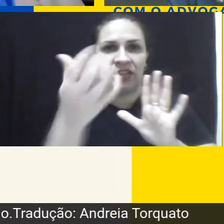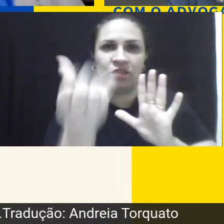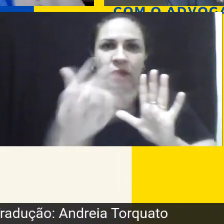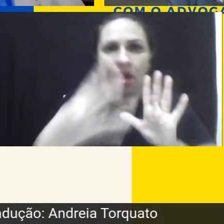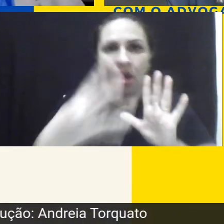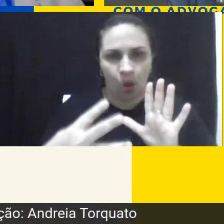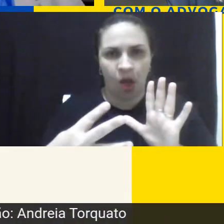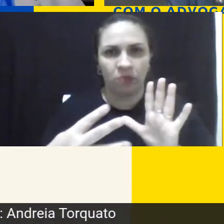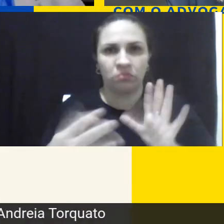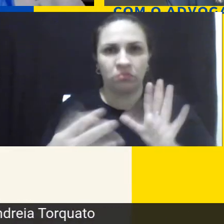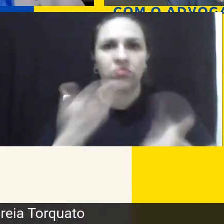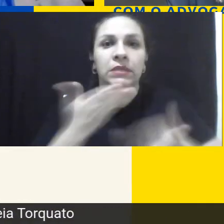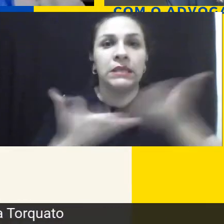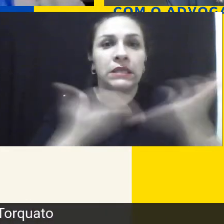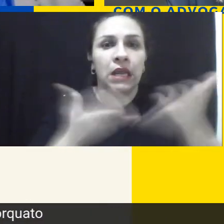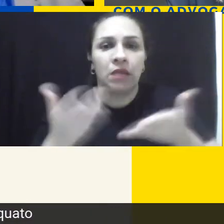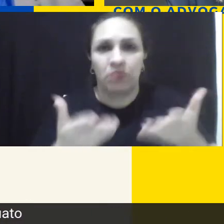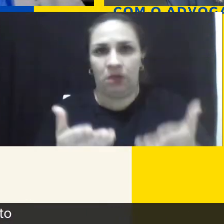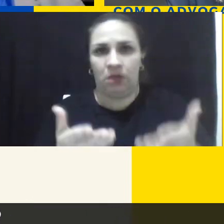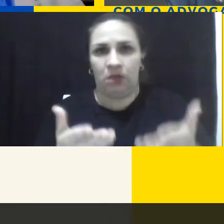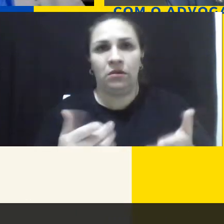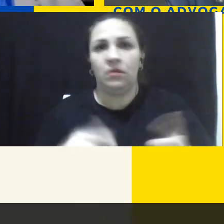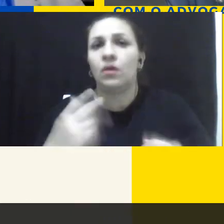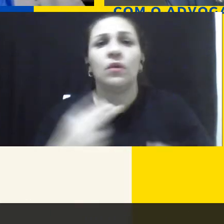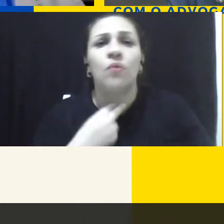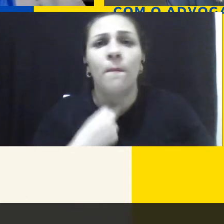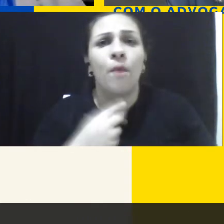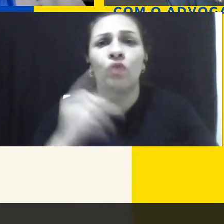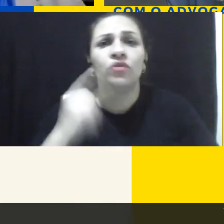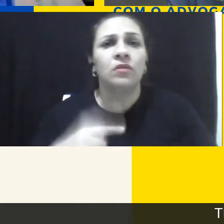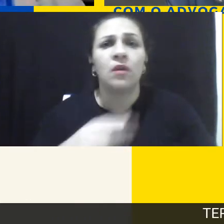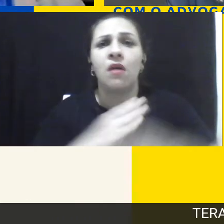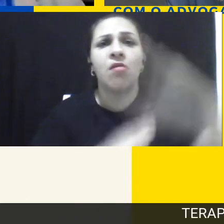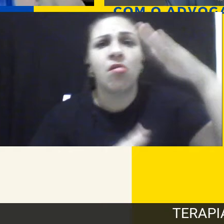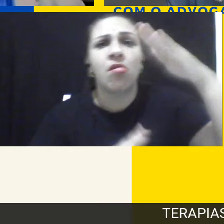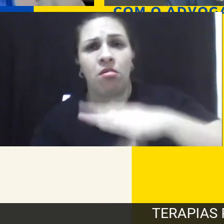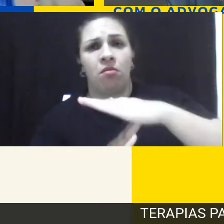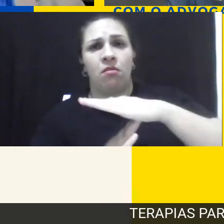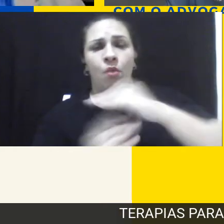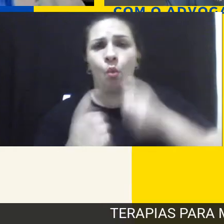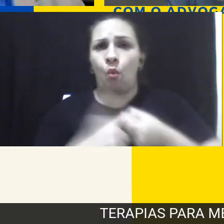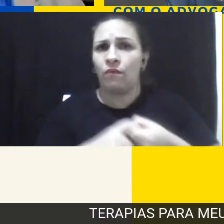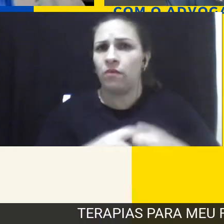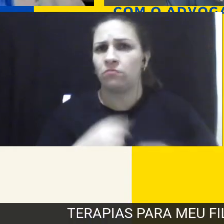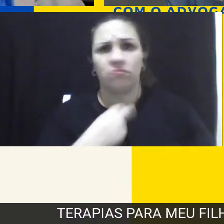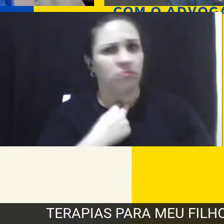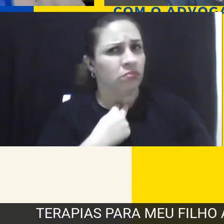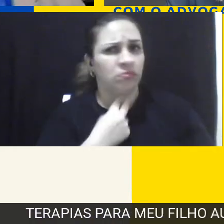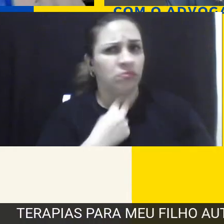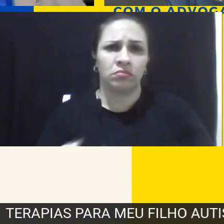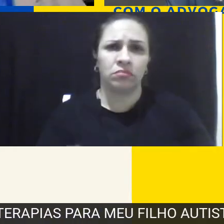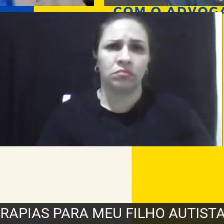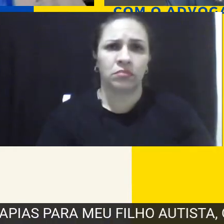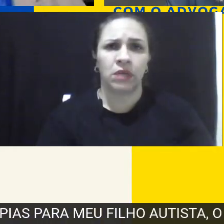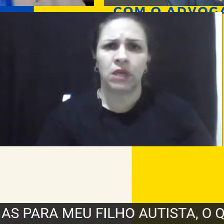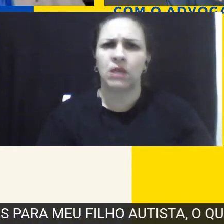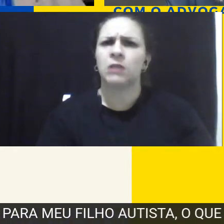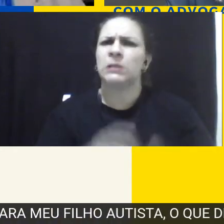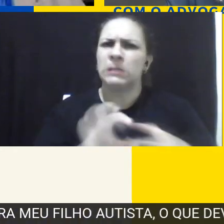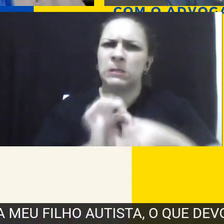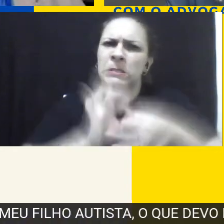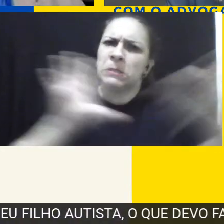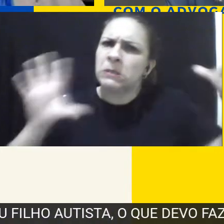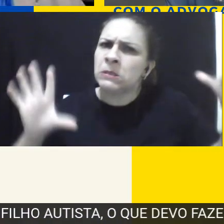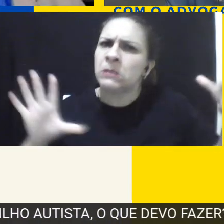as terapias não sejam mais limitadas pelos planos de saúde. Porque Excelente. uma vez